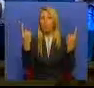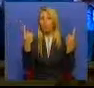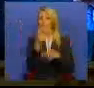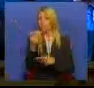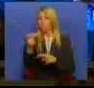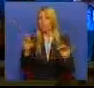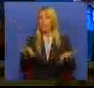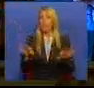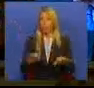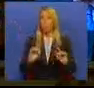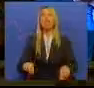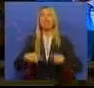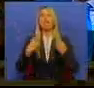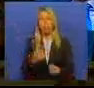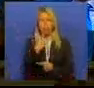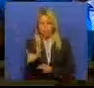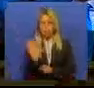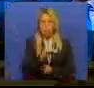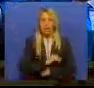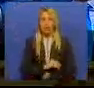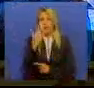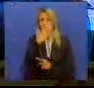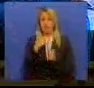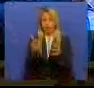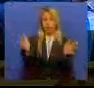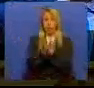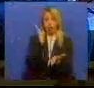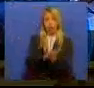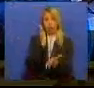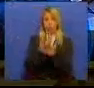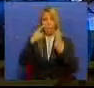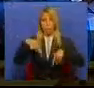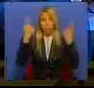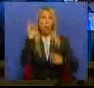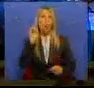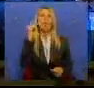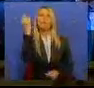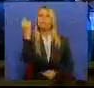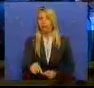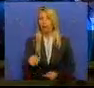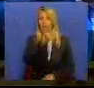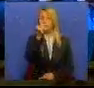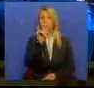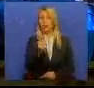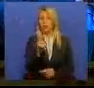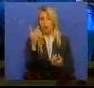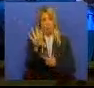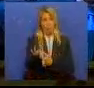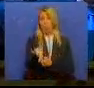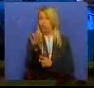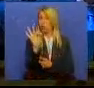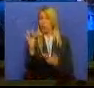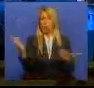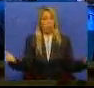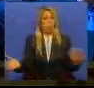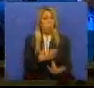E depois acrescentou: "Se todas as escolas públicas tiverem qualidade, A questão da escolha é indiferente para